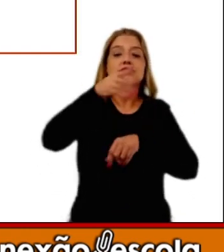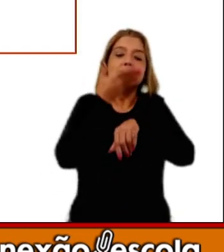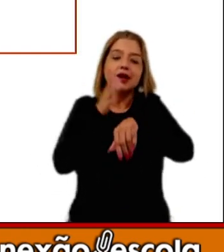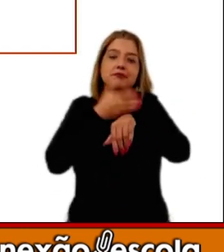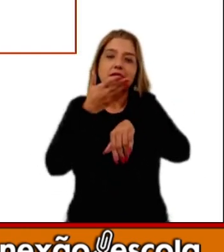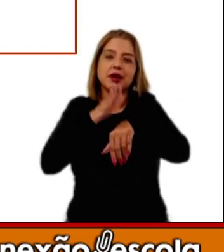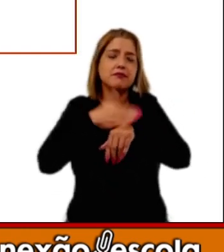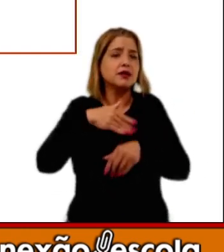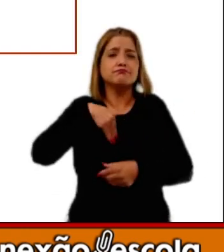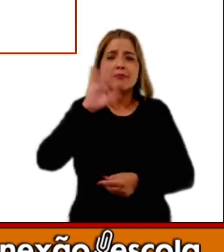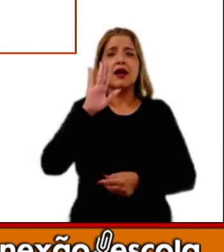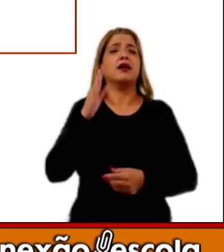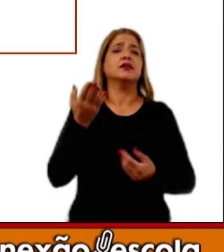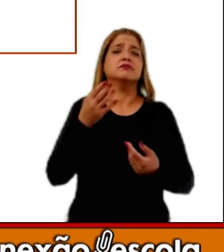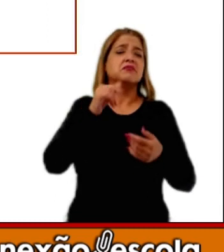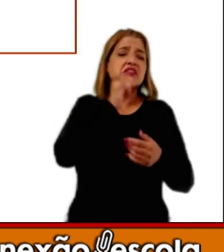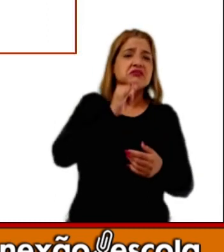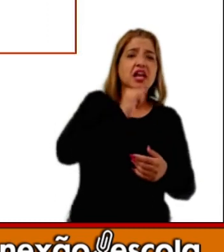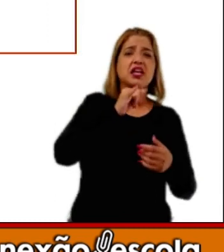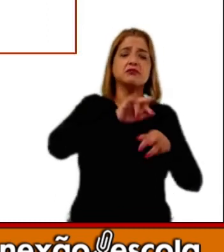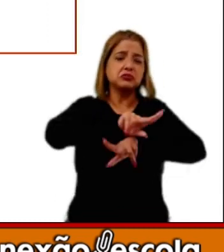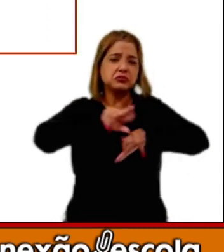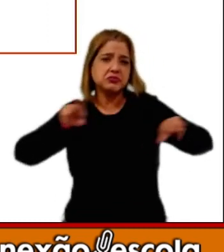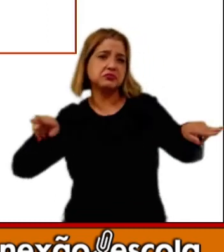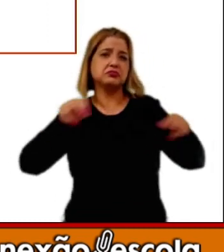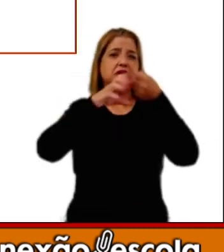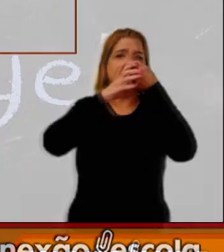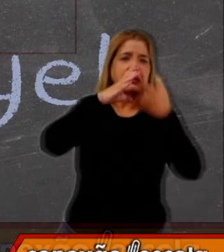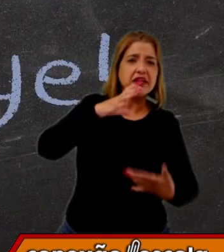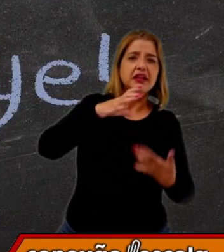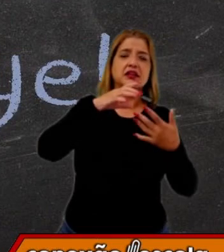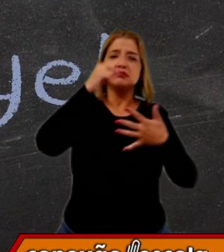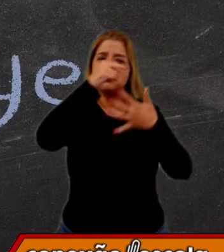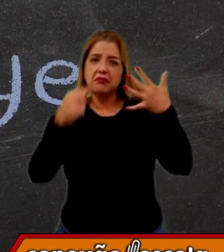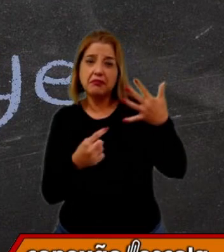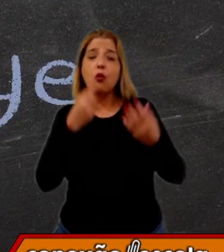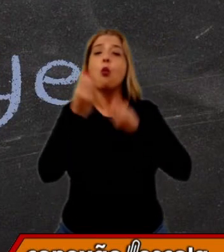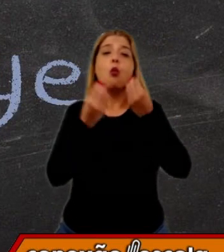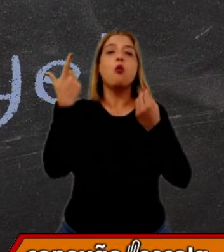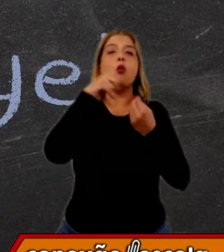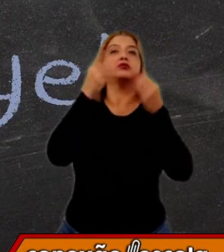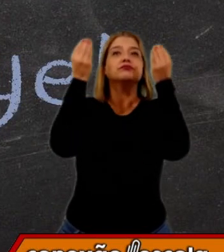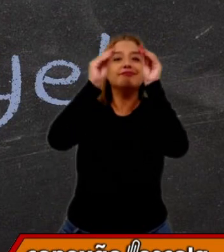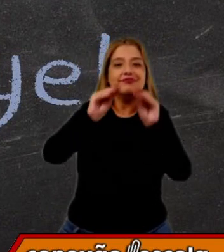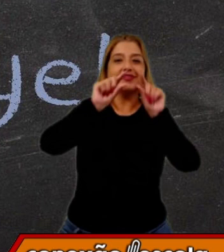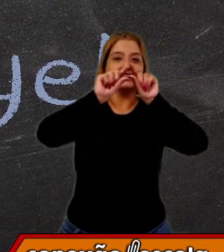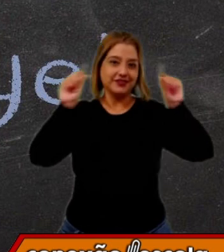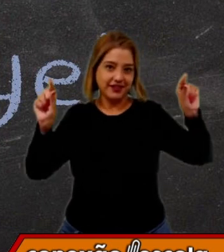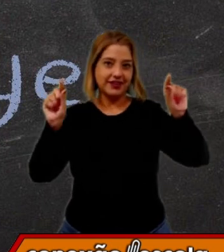cada vez mais as para os exemplos de conectivos em suas categorias e como a gente pode colocar os eles nas faz